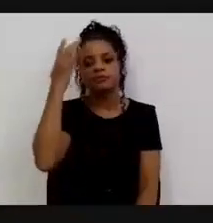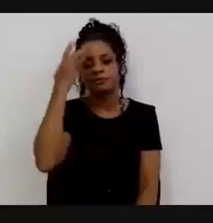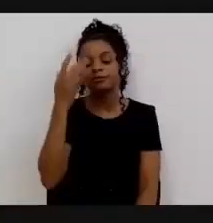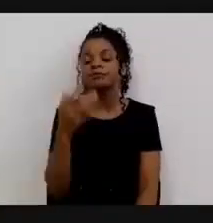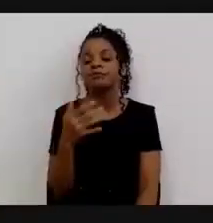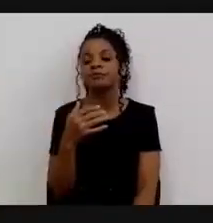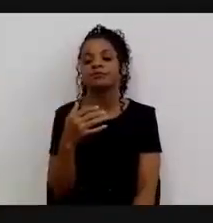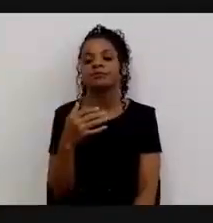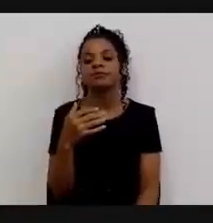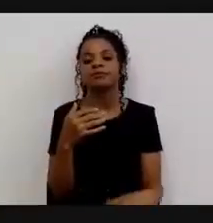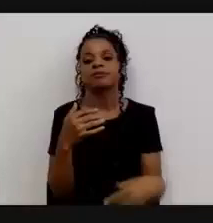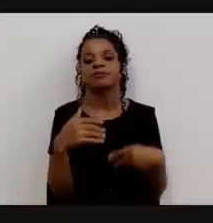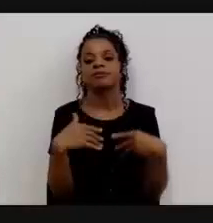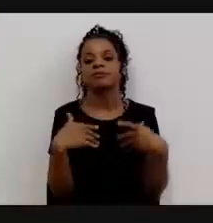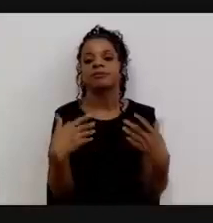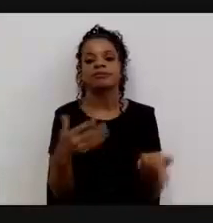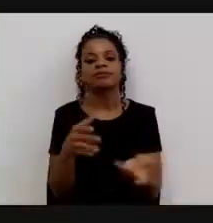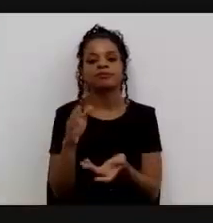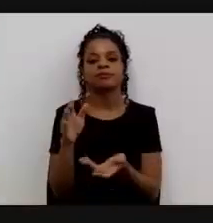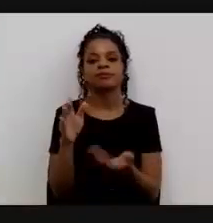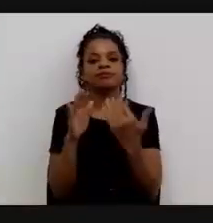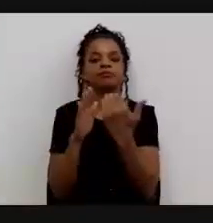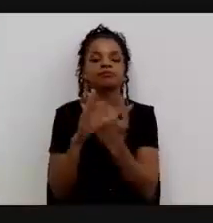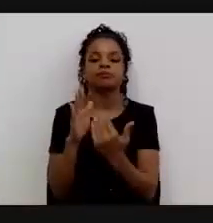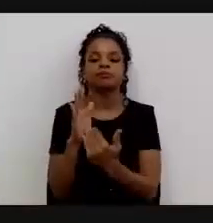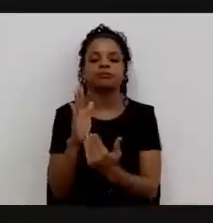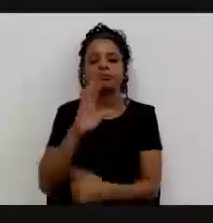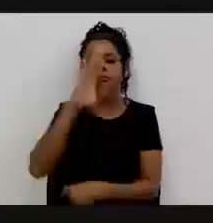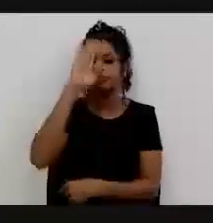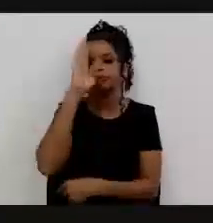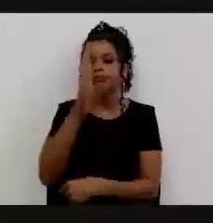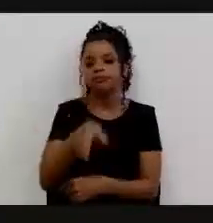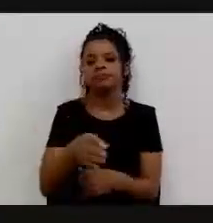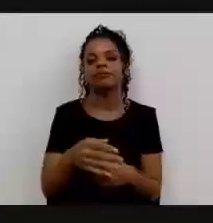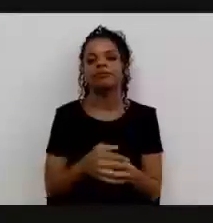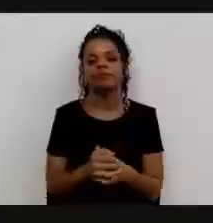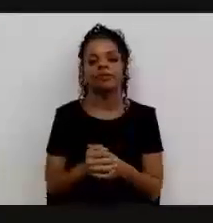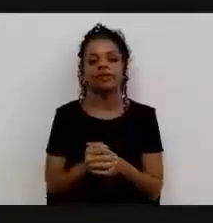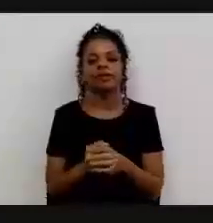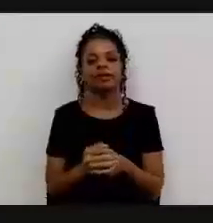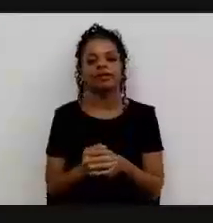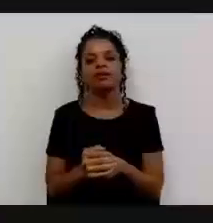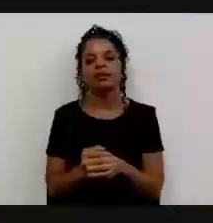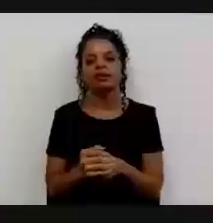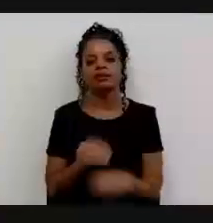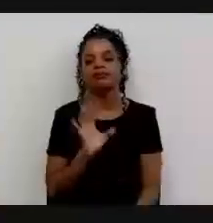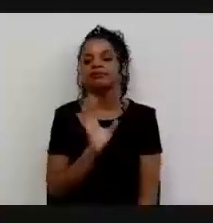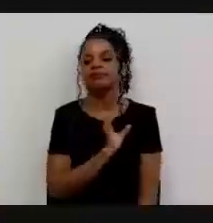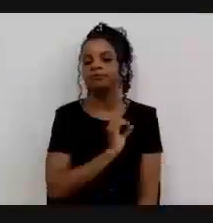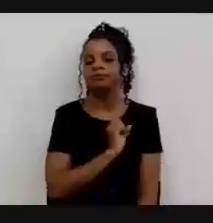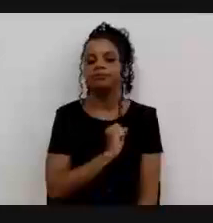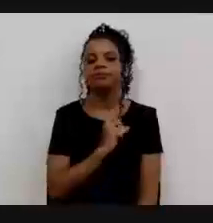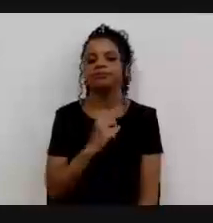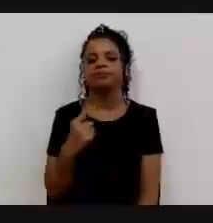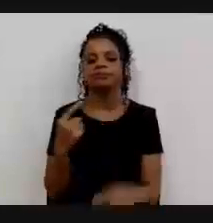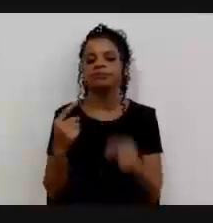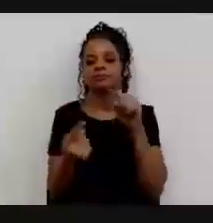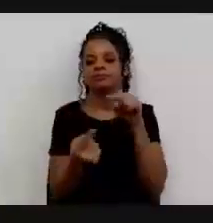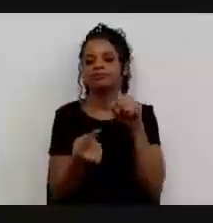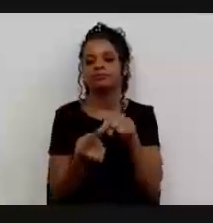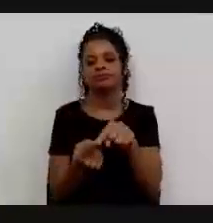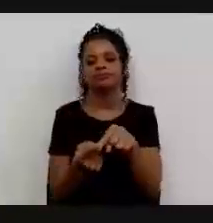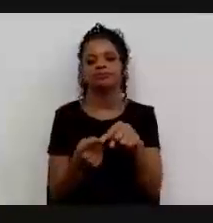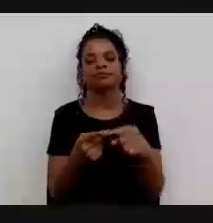né? Saber quais os principais atos do vereador na Câmara. Eu adorei, porque elucidou bem qual é o papel, né, do vereador